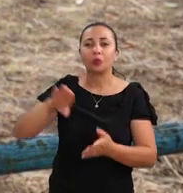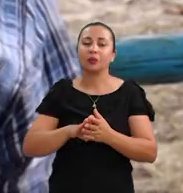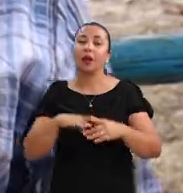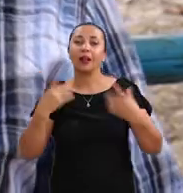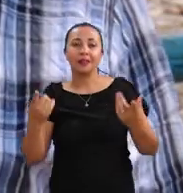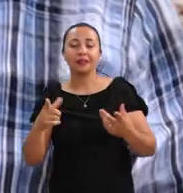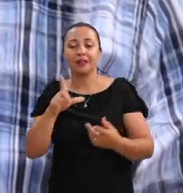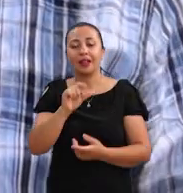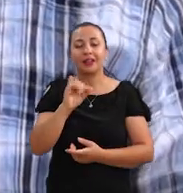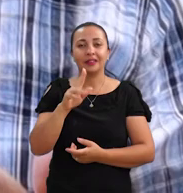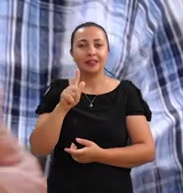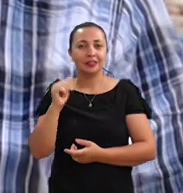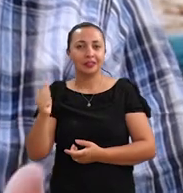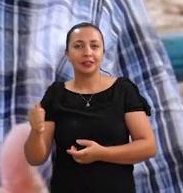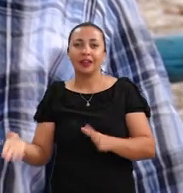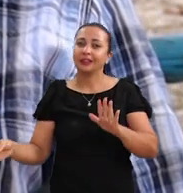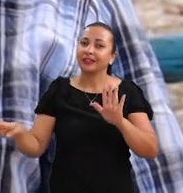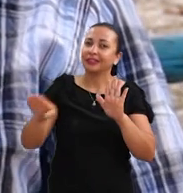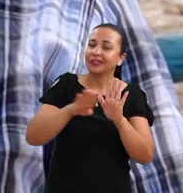né? E aí a Lígia,